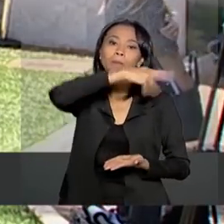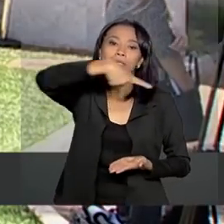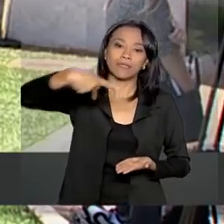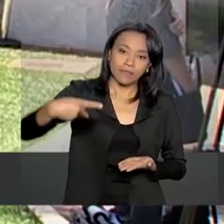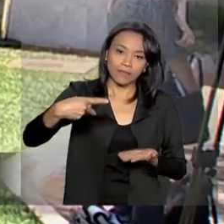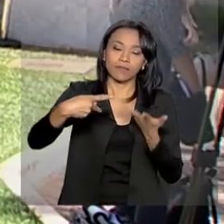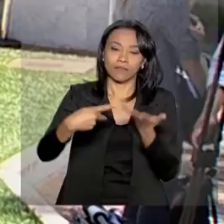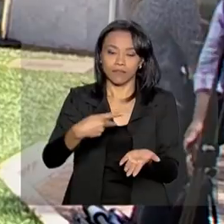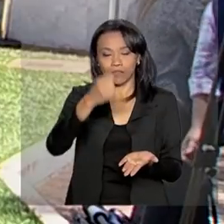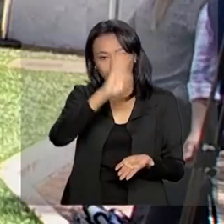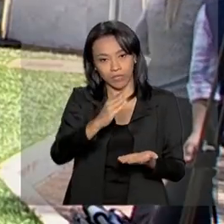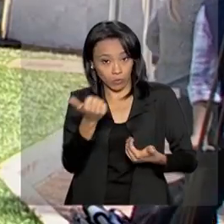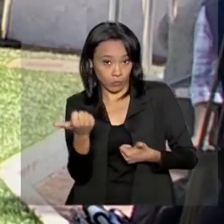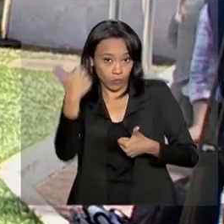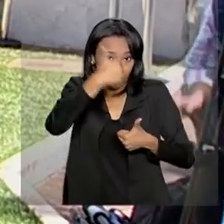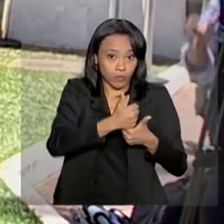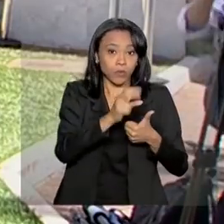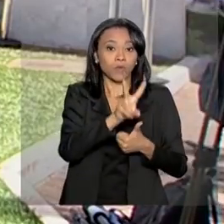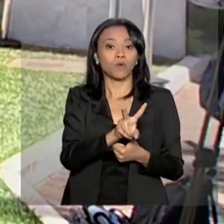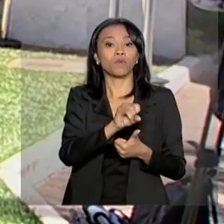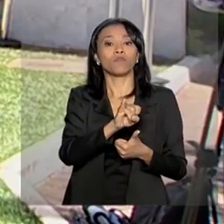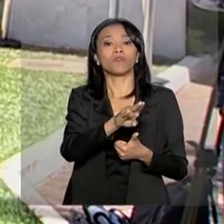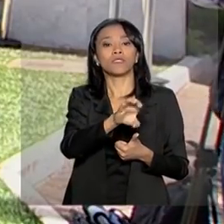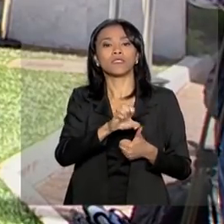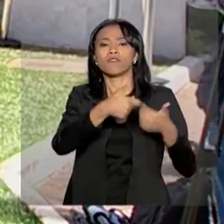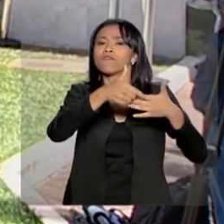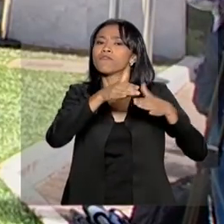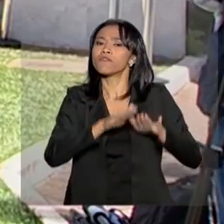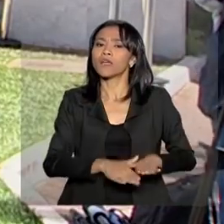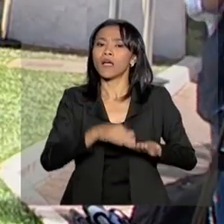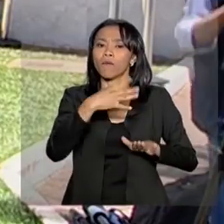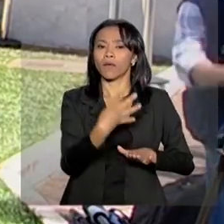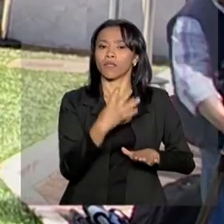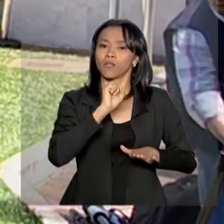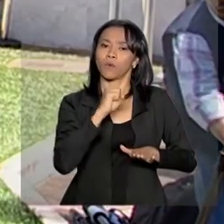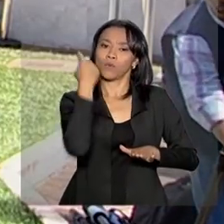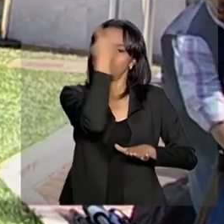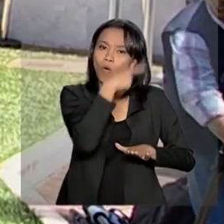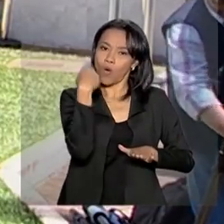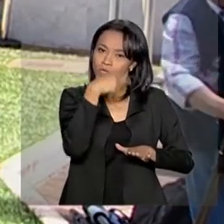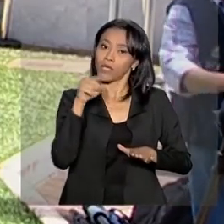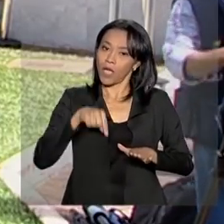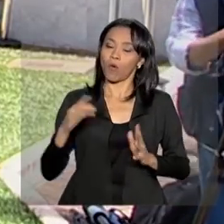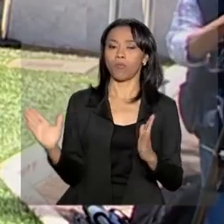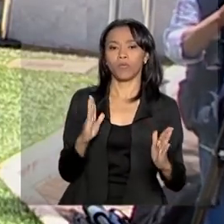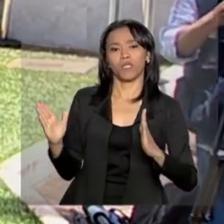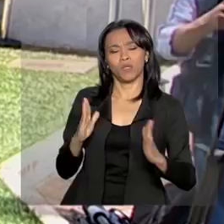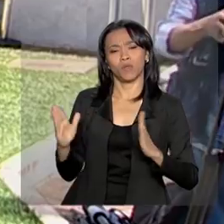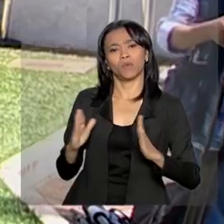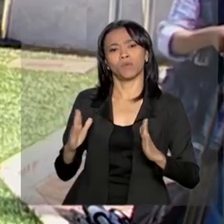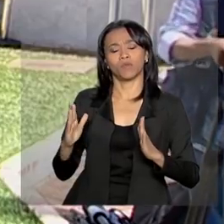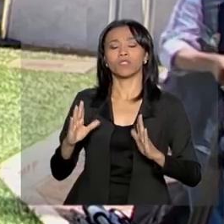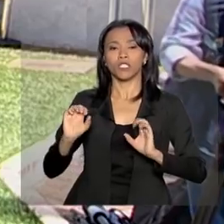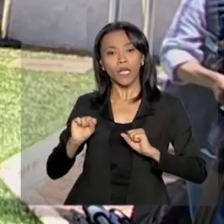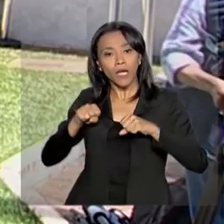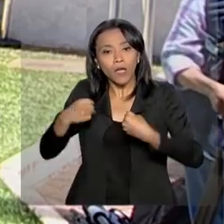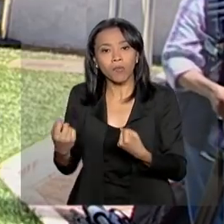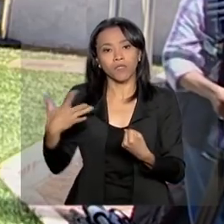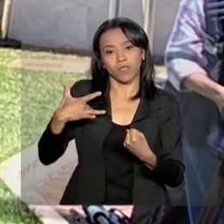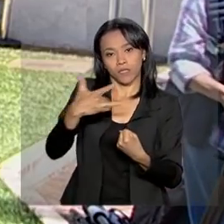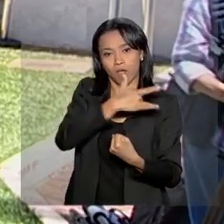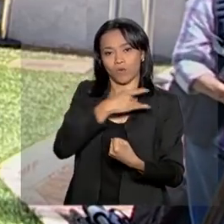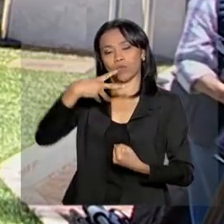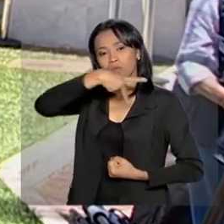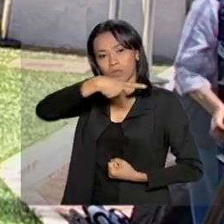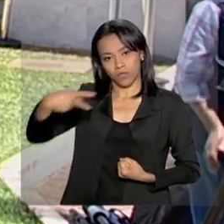República e deve ficar no cargo 48 horas durante parte dessa recuperação aí do presidente Jair Bolsonaro